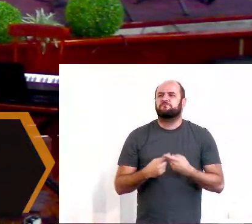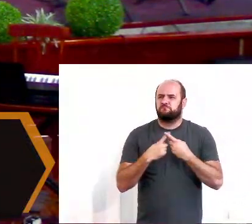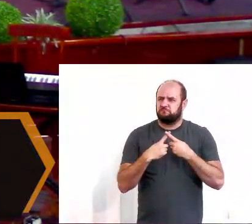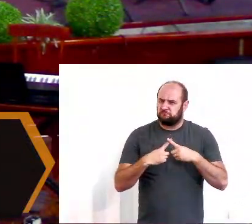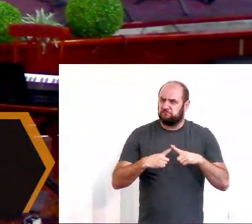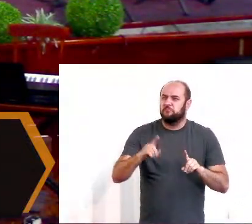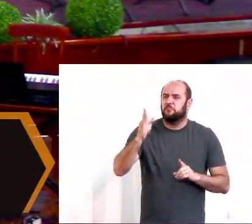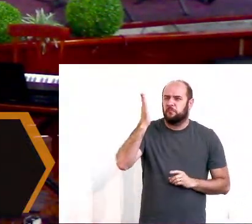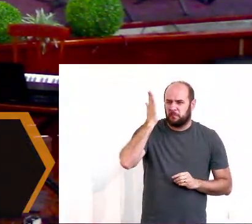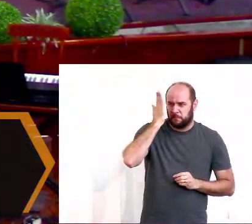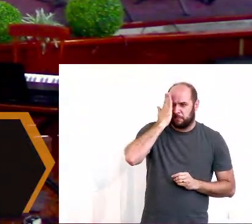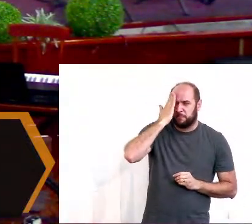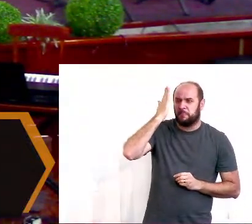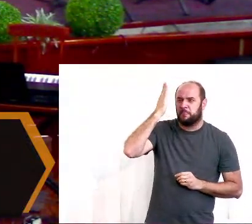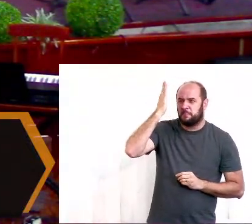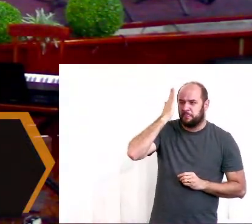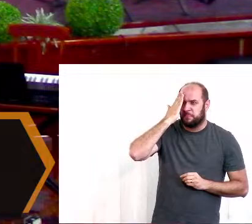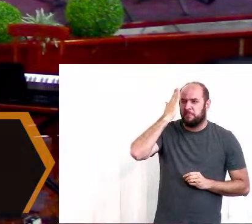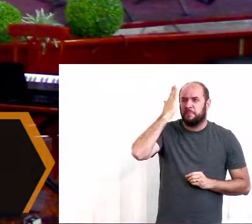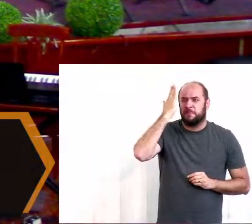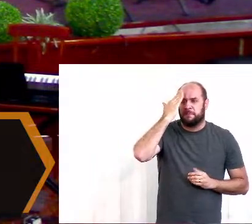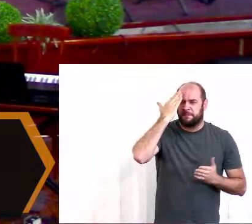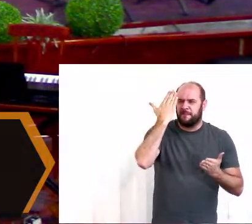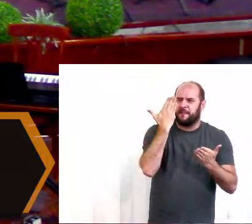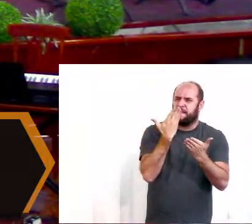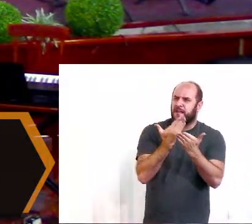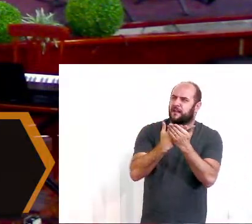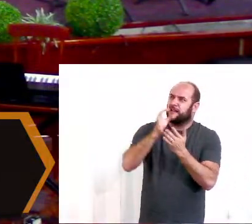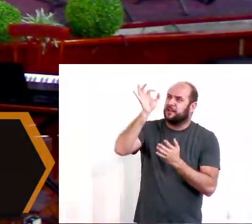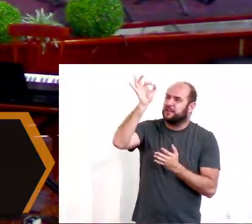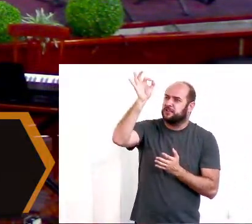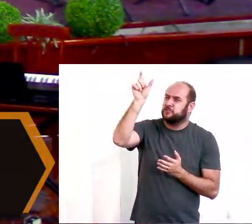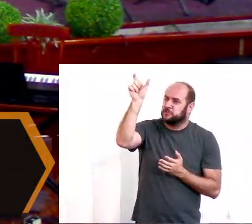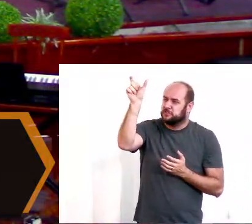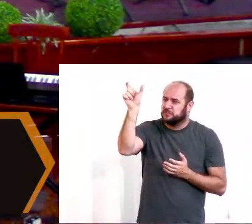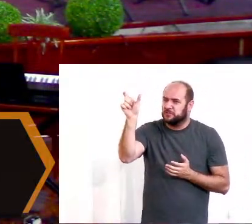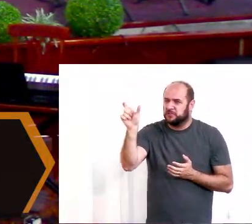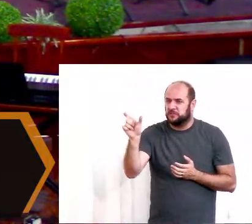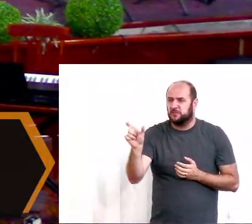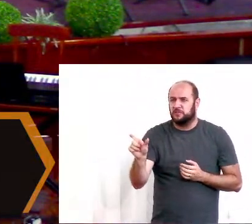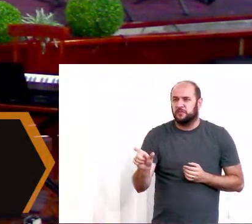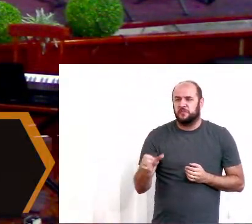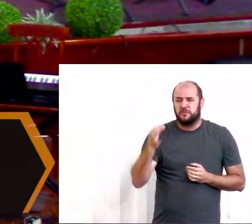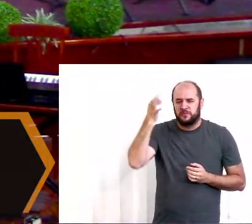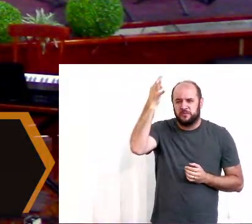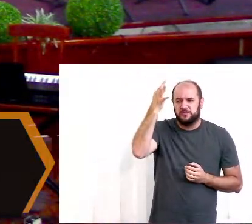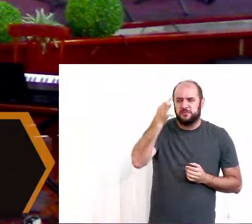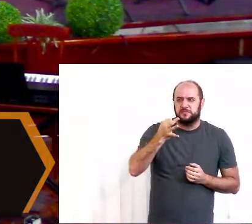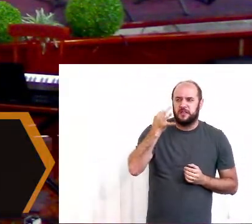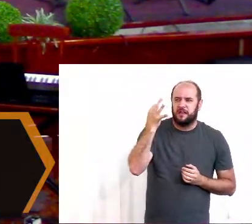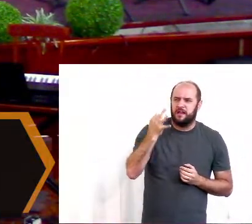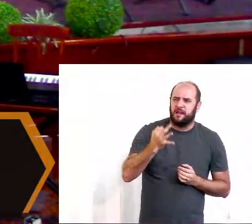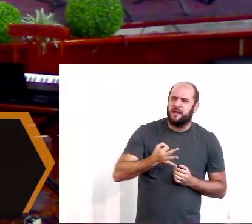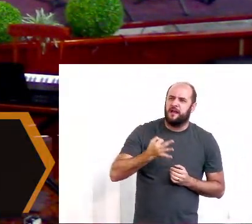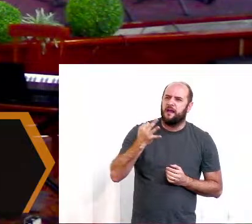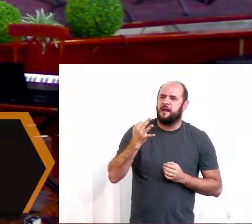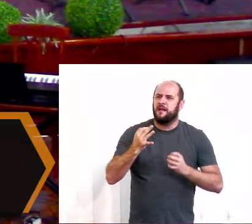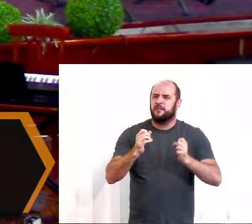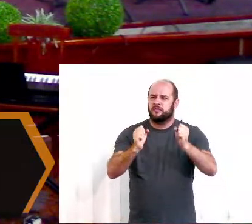tem. Mas eu sei em quem tenho crido e estou